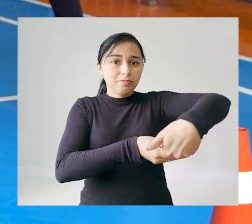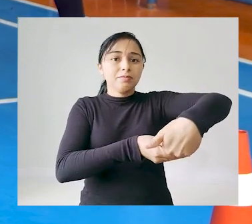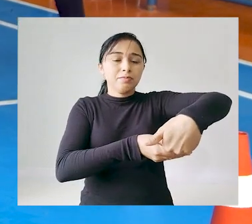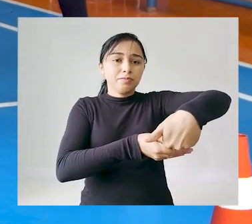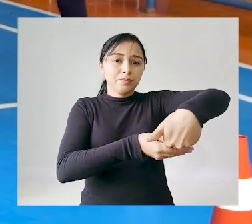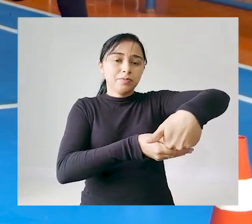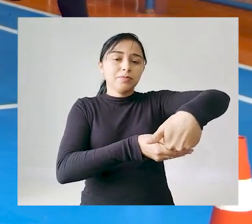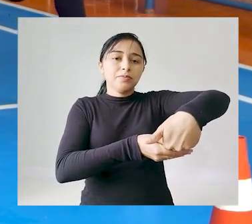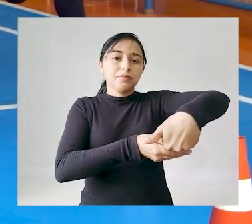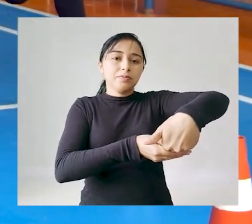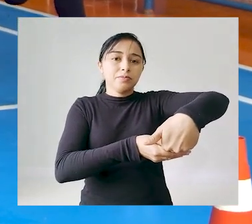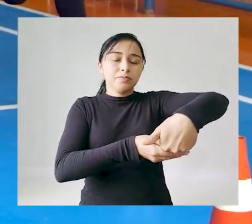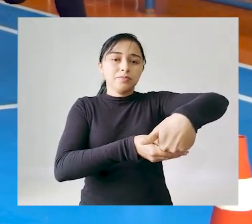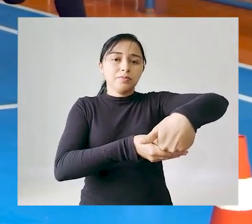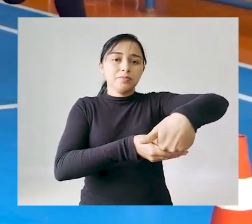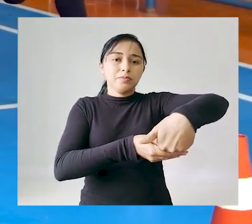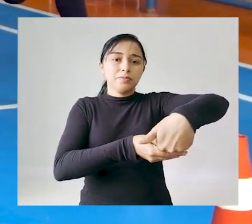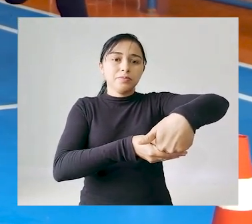Certo.